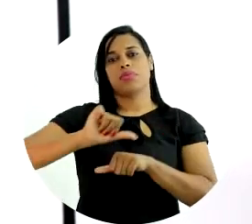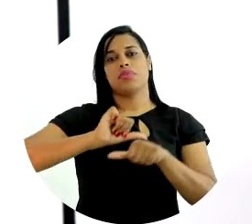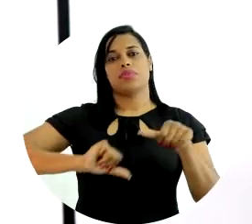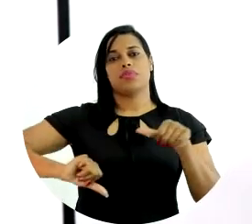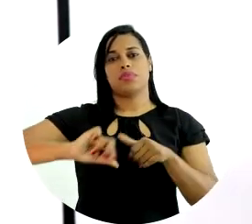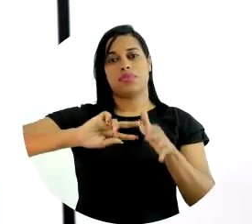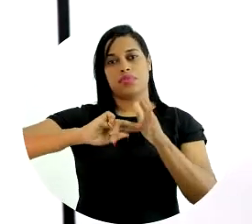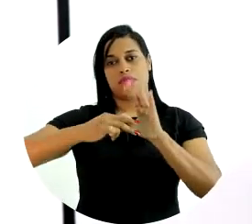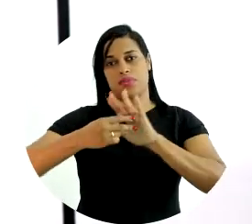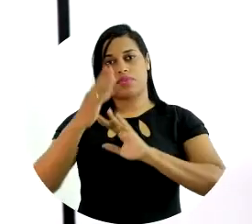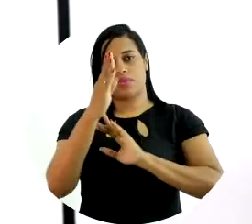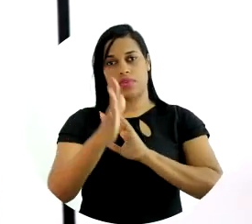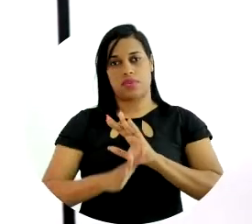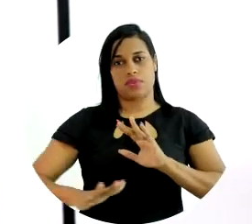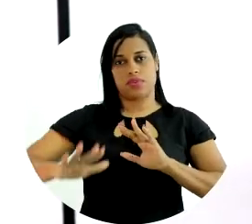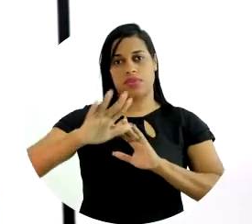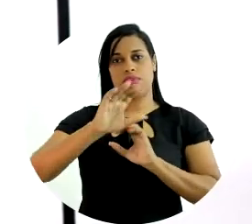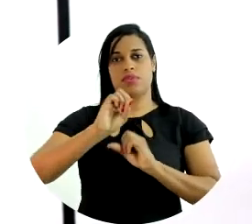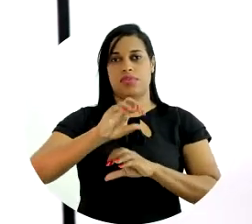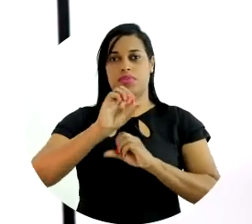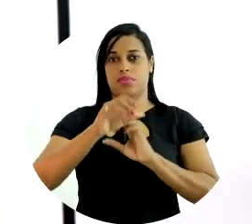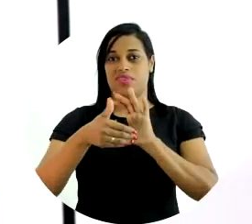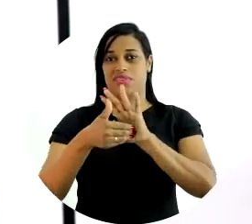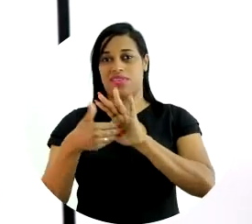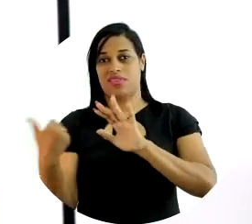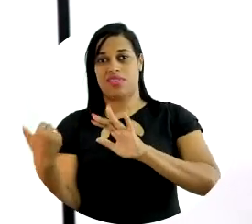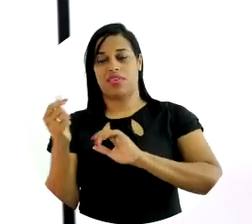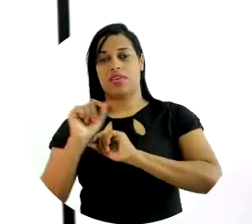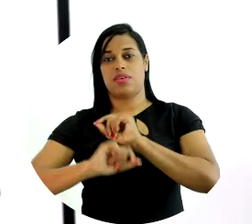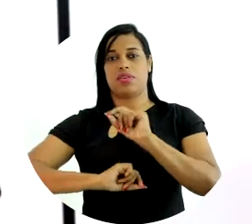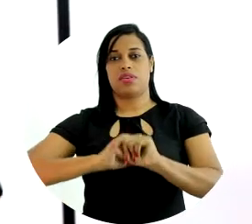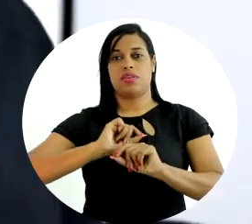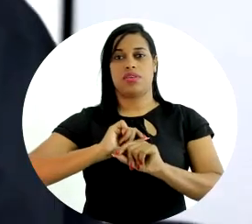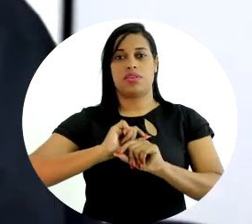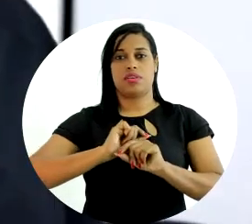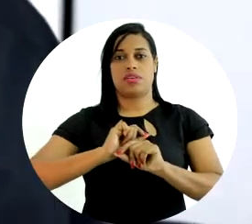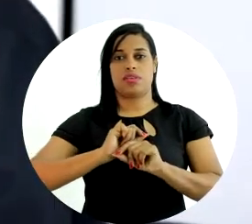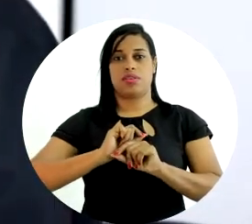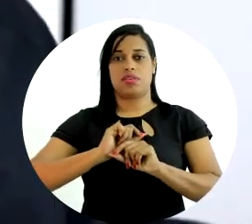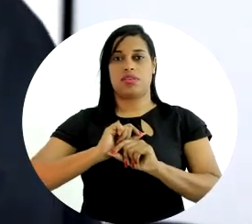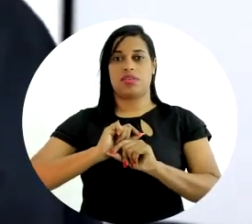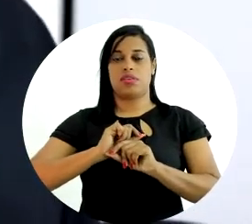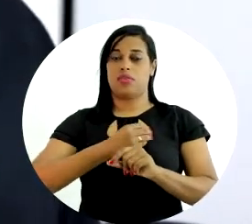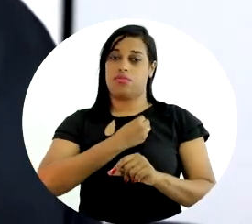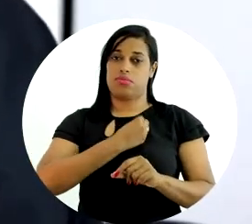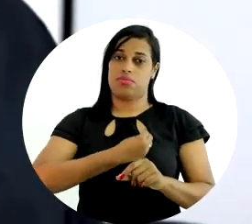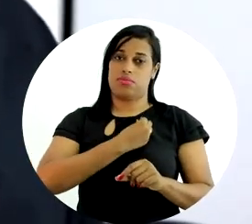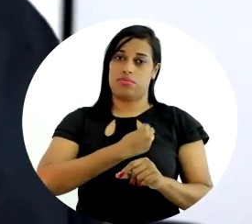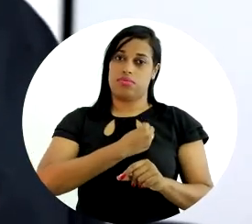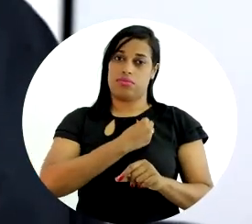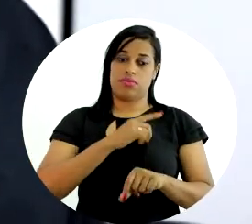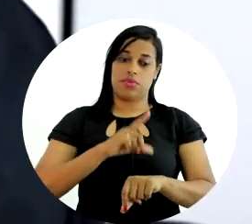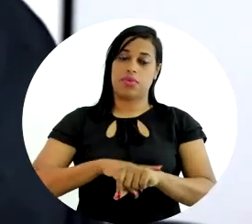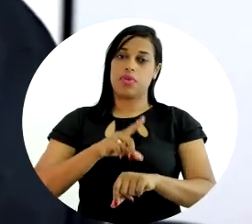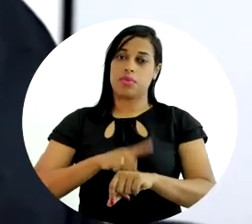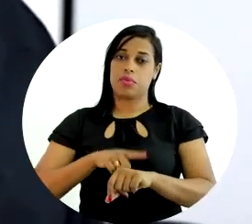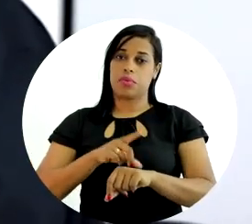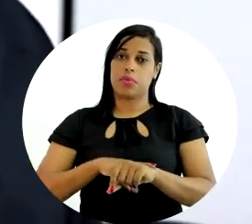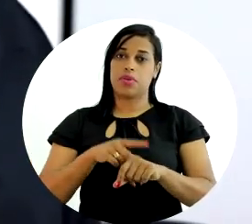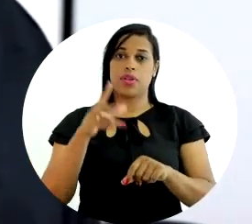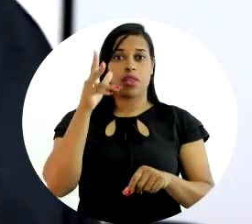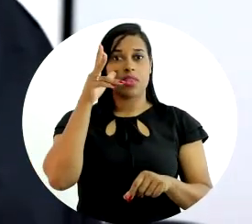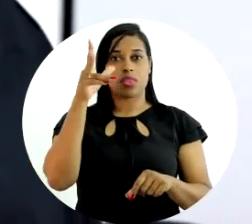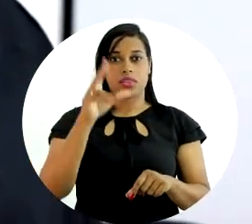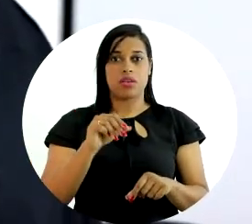traz mudanças pra cá com brasileiro inclusive para tentar tirar da situação de marasmo de vida a partir do momento